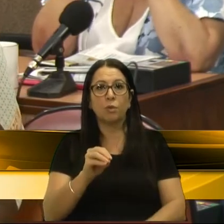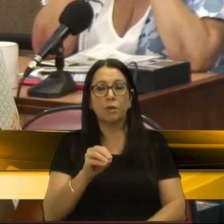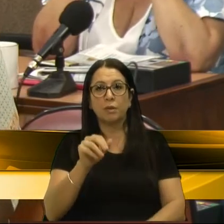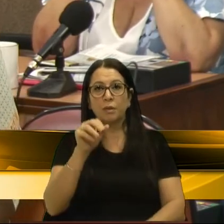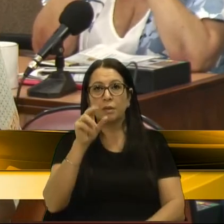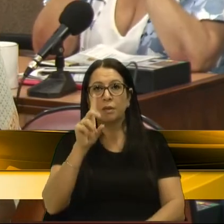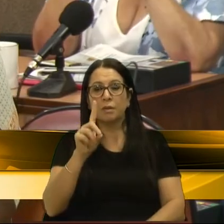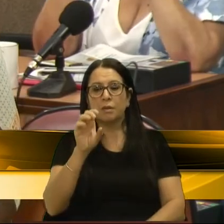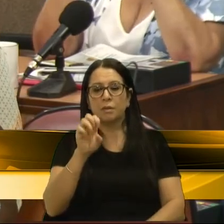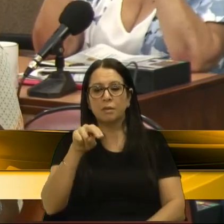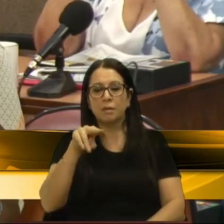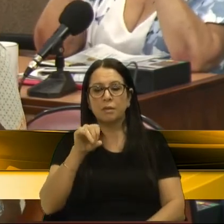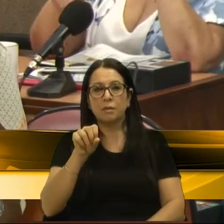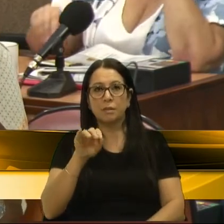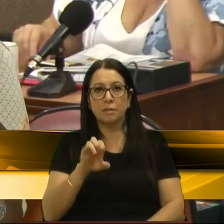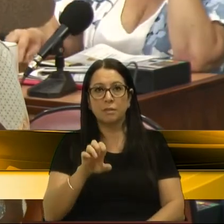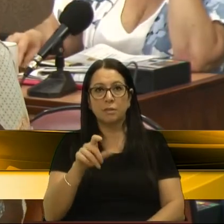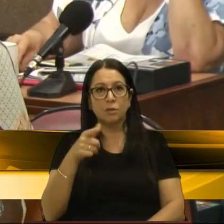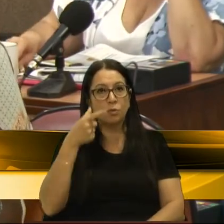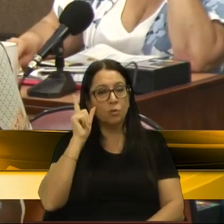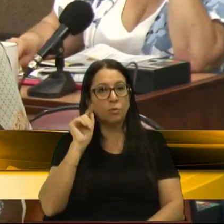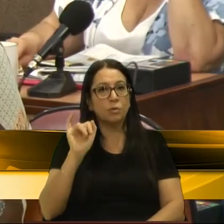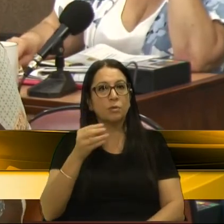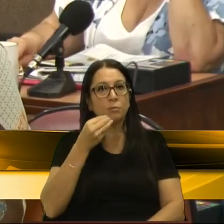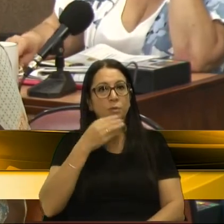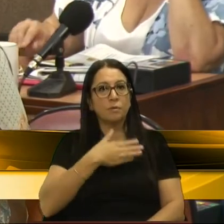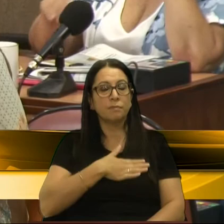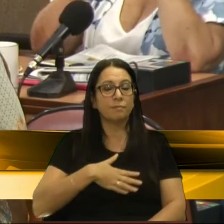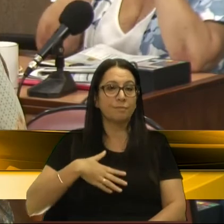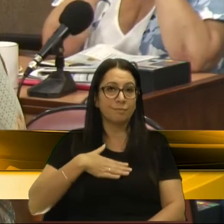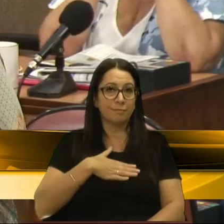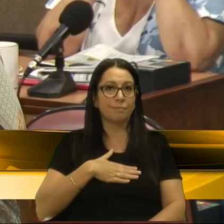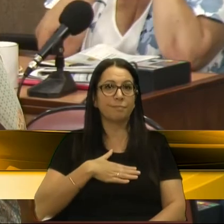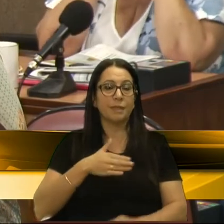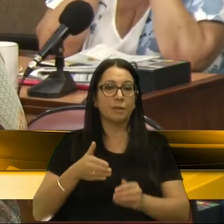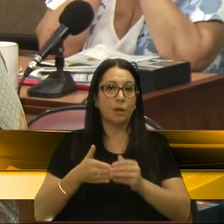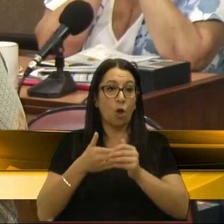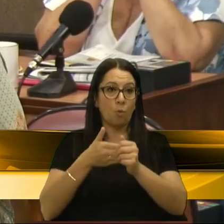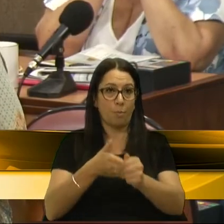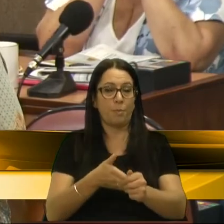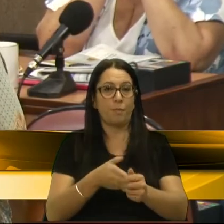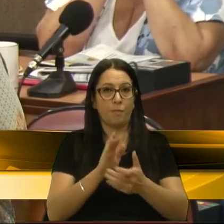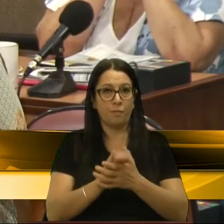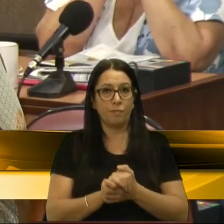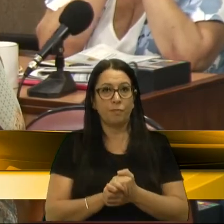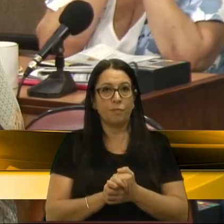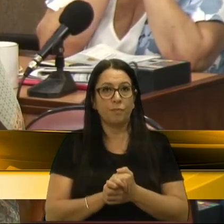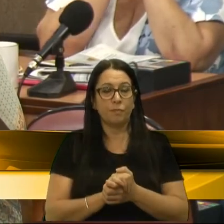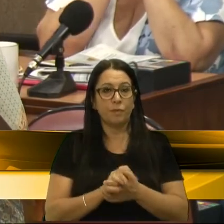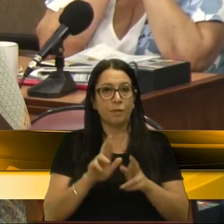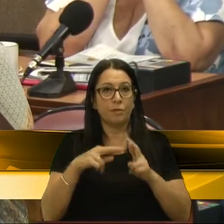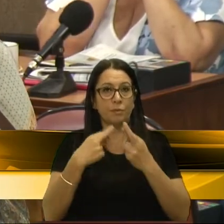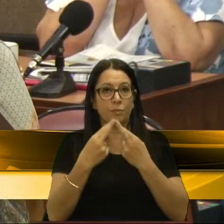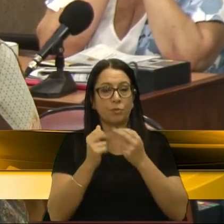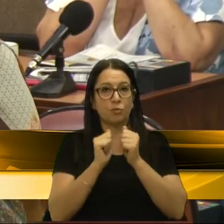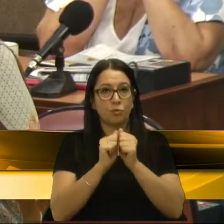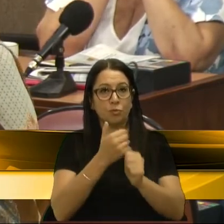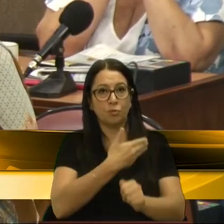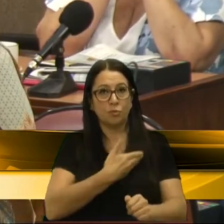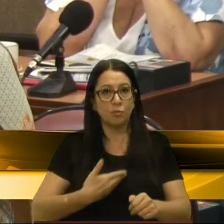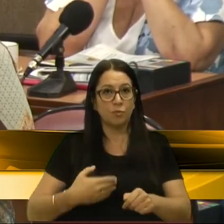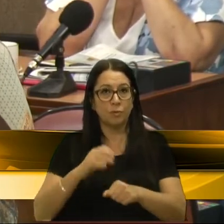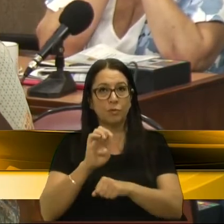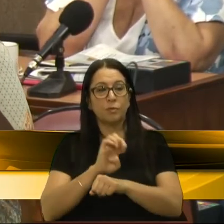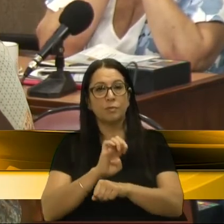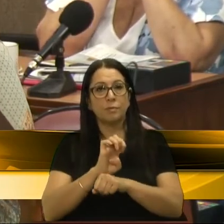E ontem tive a oportunidade, a grata oportunidade de acompanhá-la numa reunião junto ao governo do